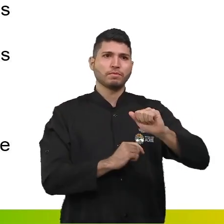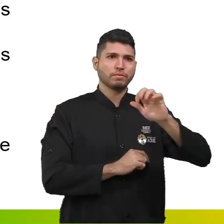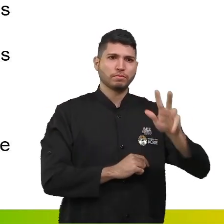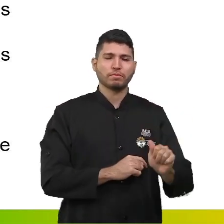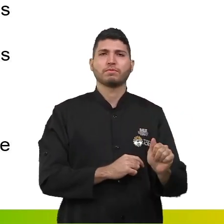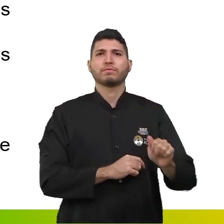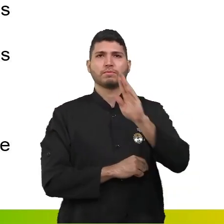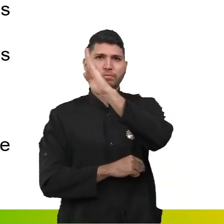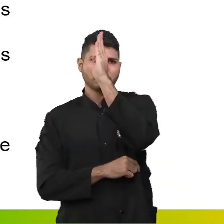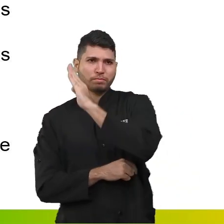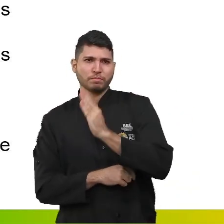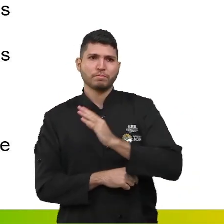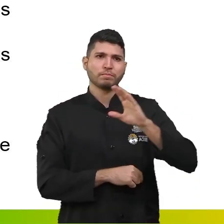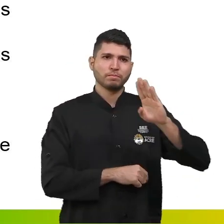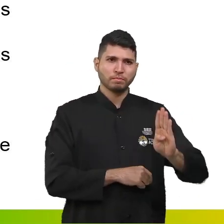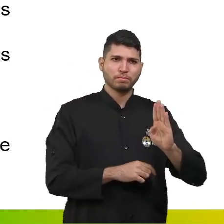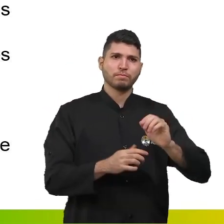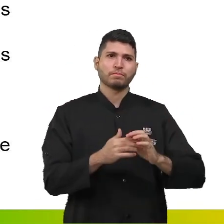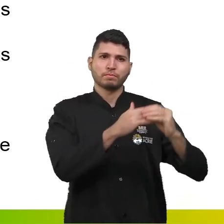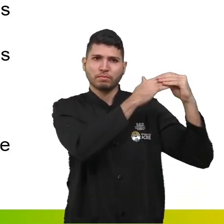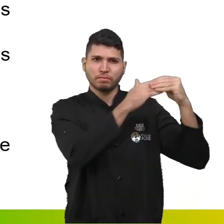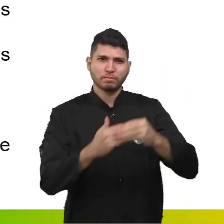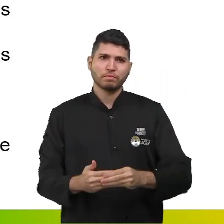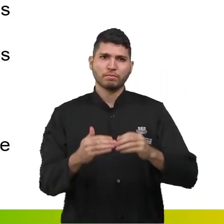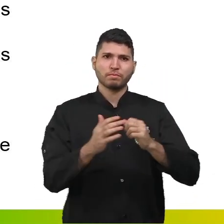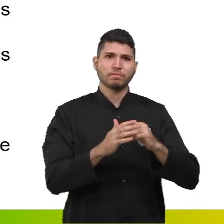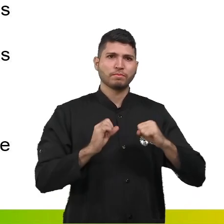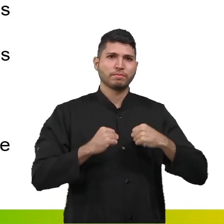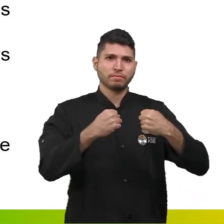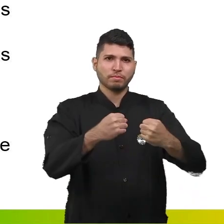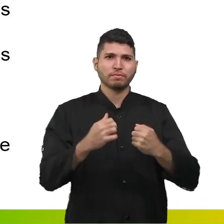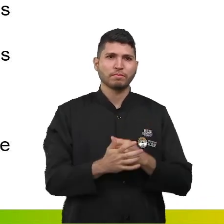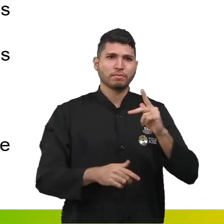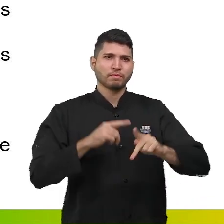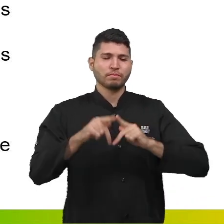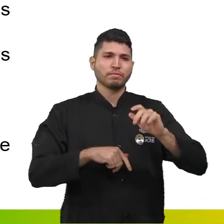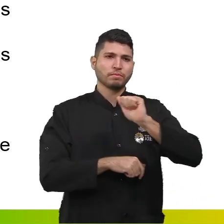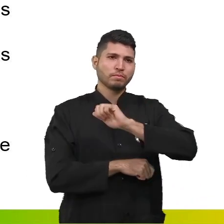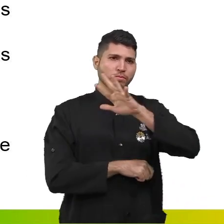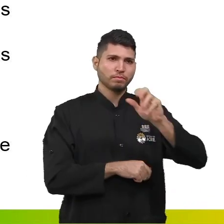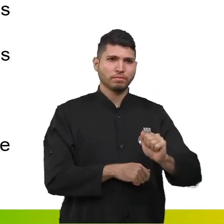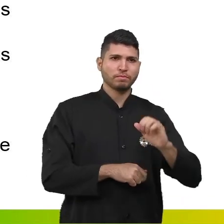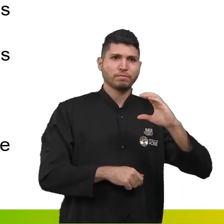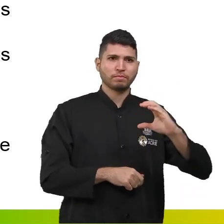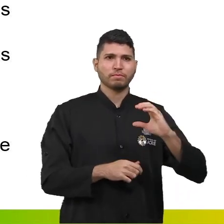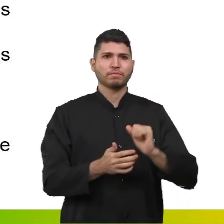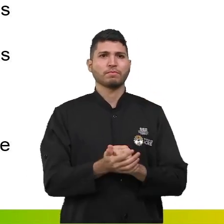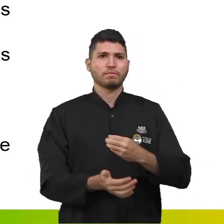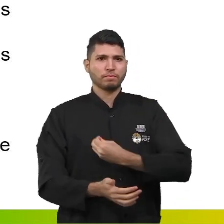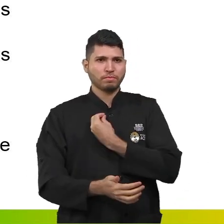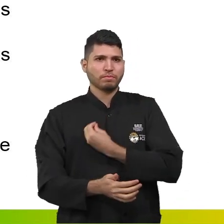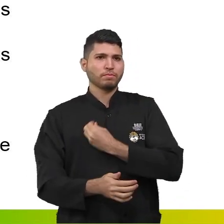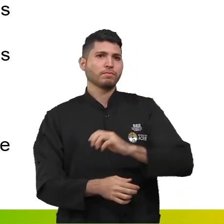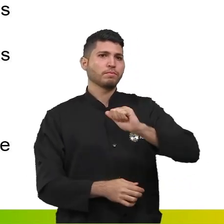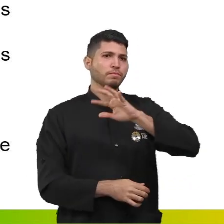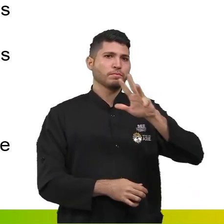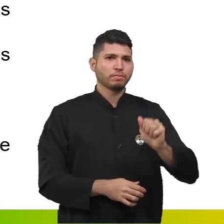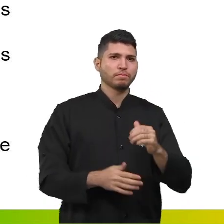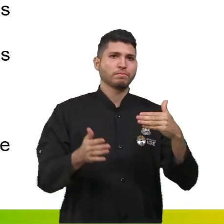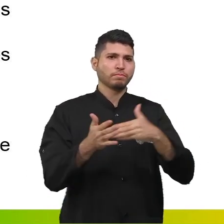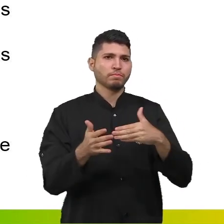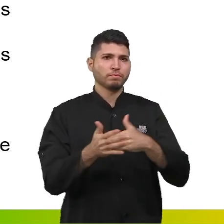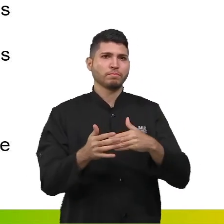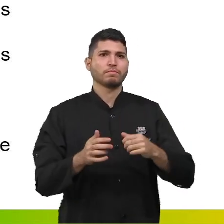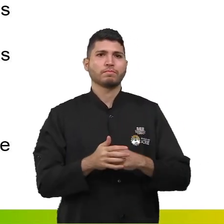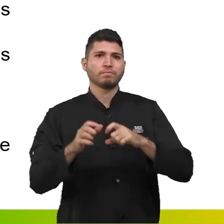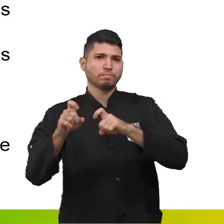brasileiras. B, o tráfico ocorreu sem resistência por parte das populações africanas. C, a presença africana se restringiu à